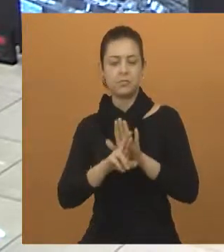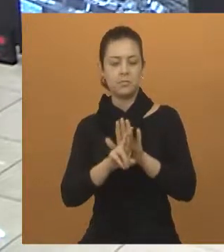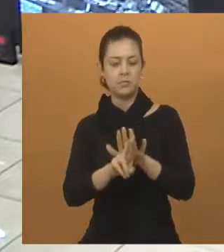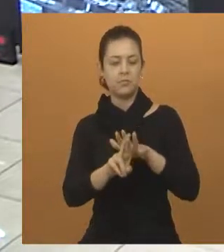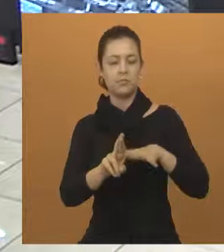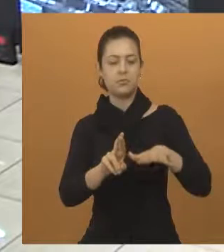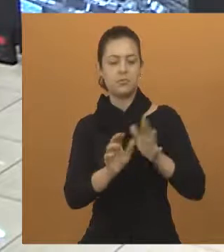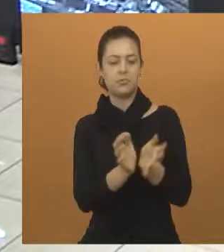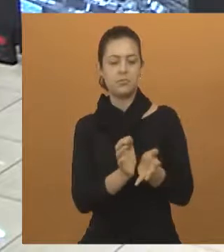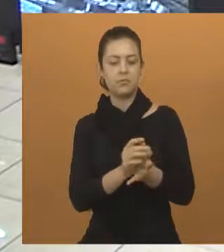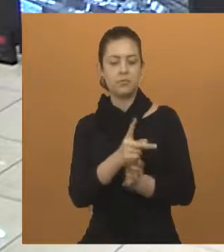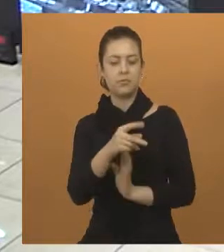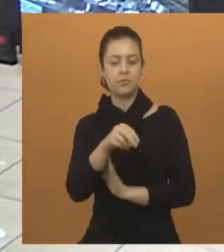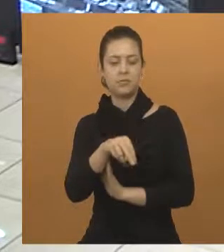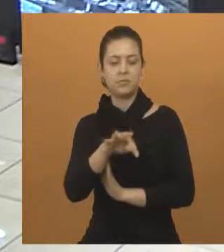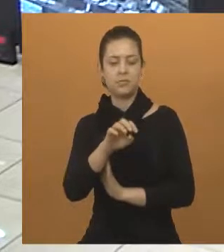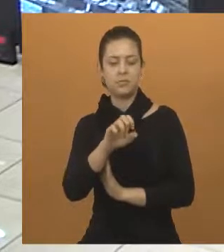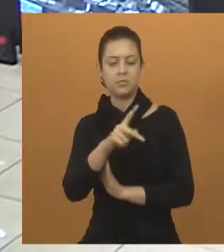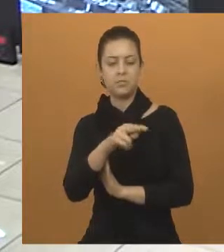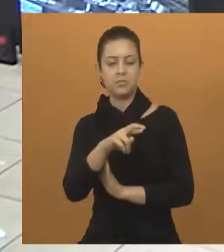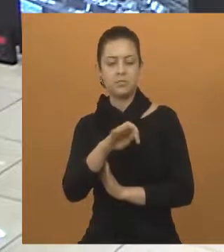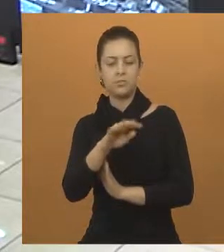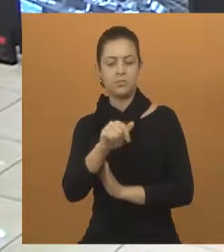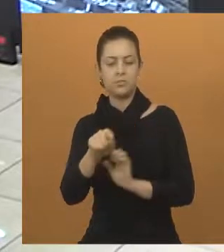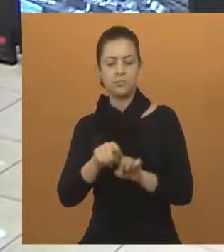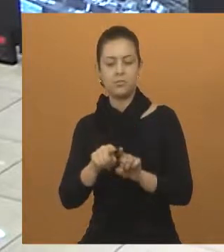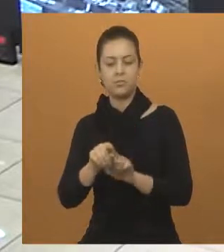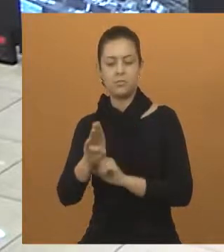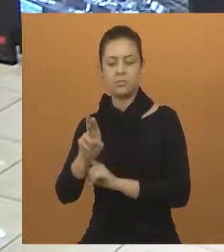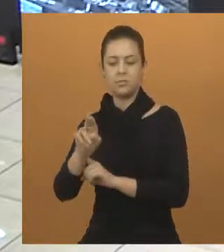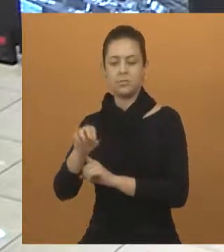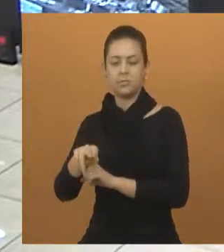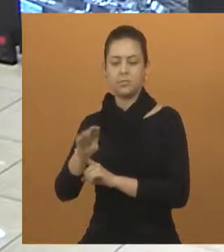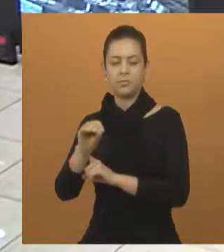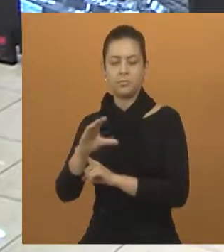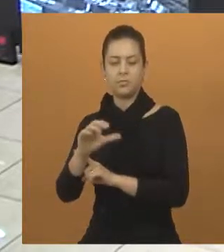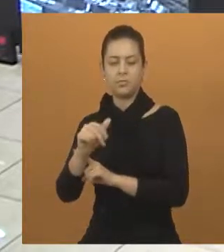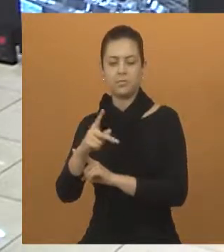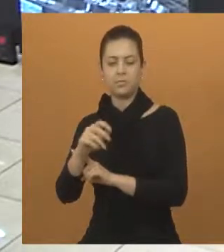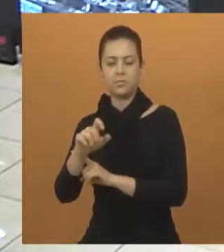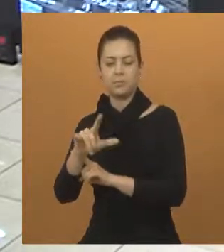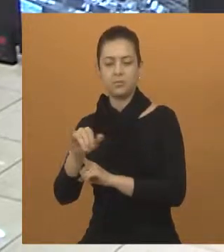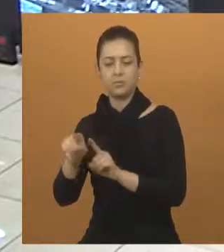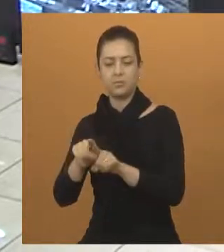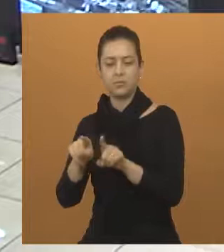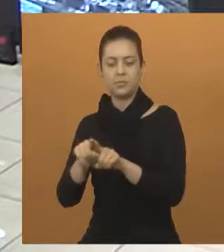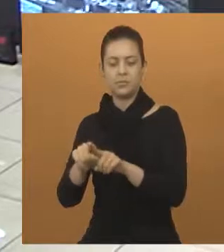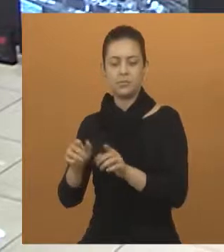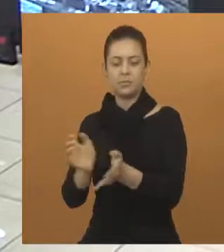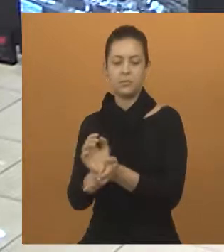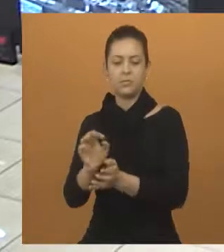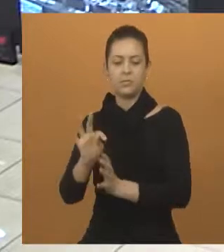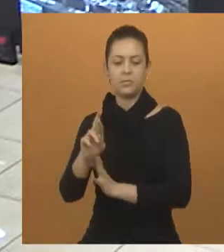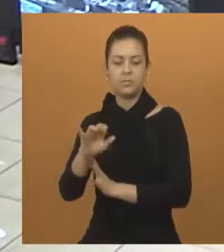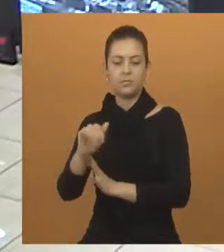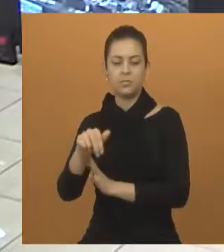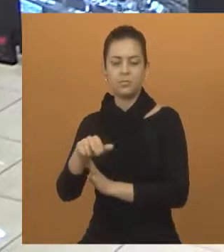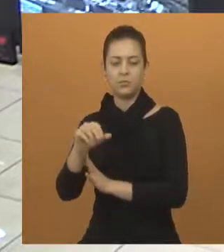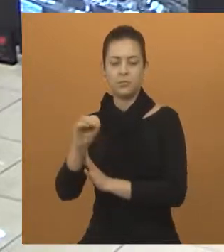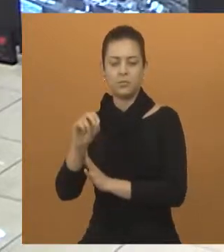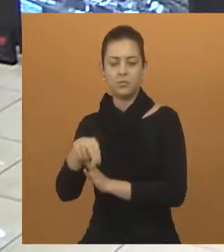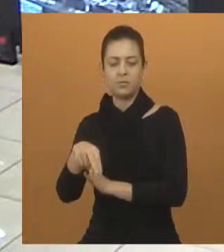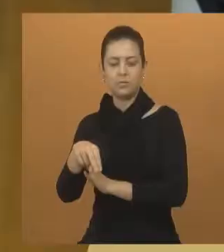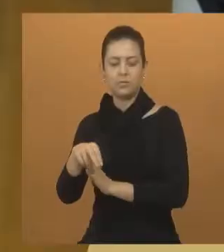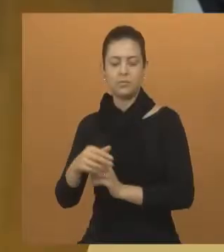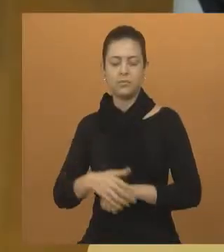né? Flávio ali. E o Bruno Capelli, presidente do Trianon, estão presentes aqui conosco.